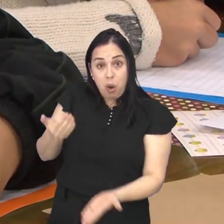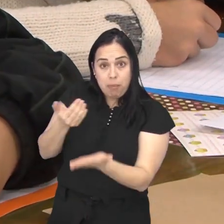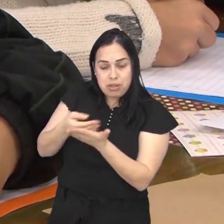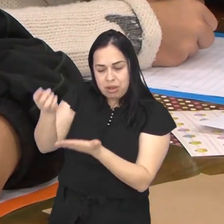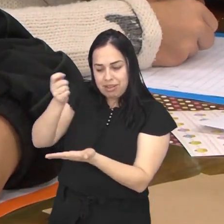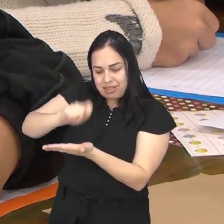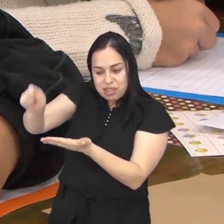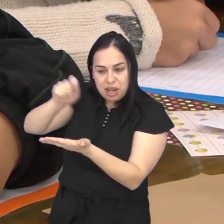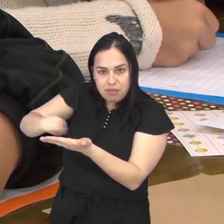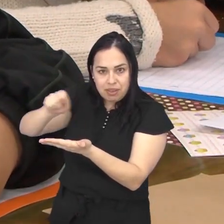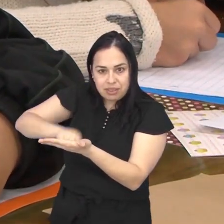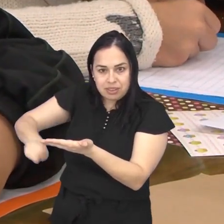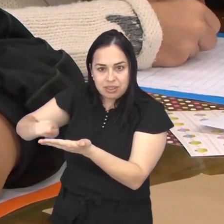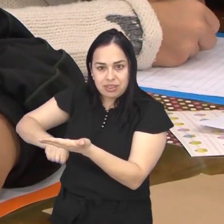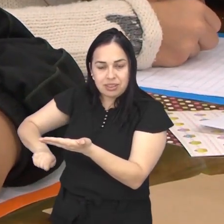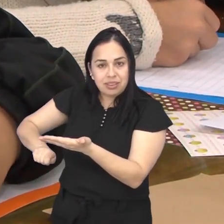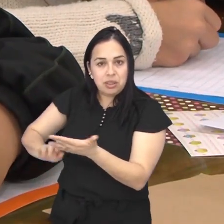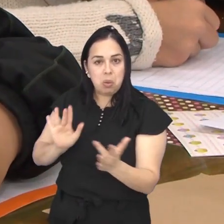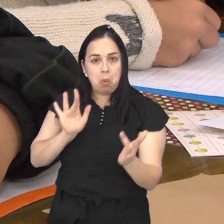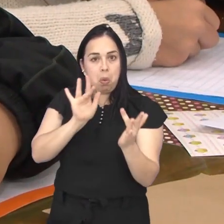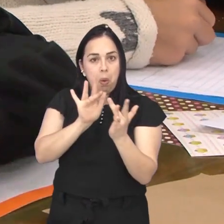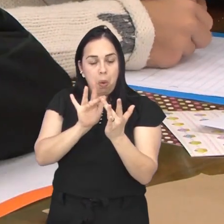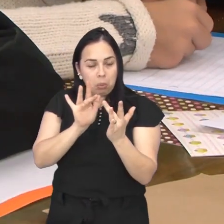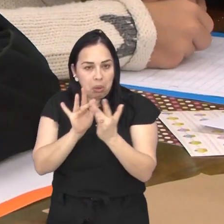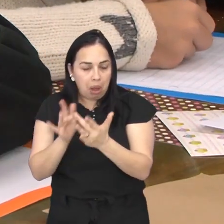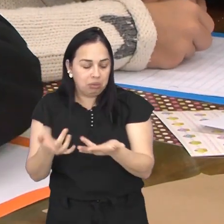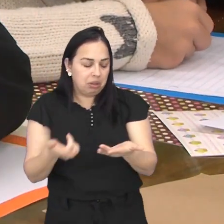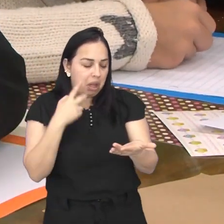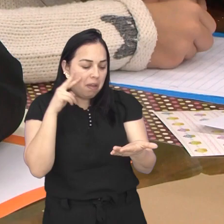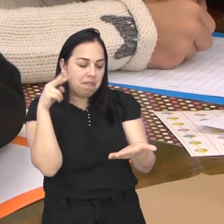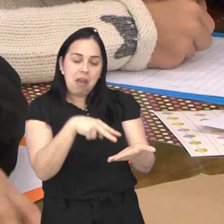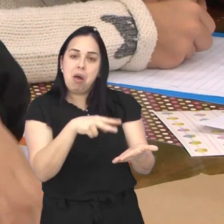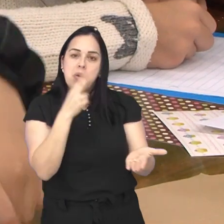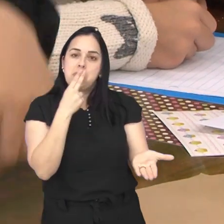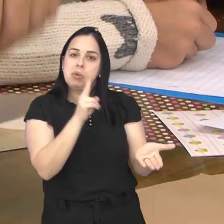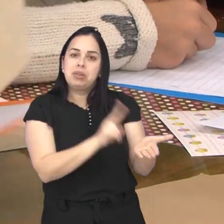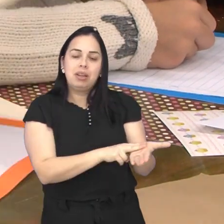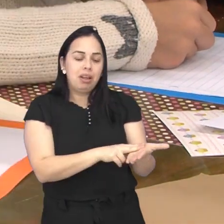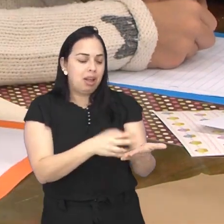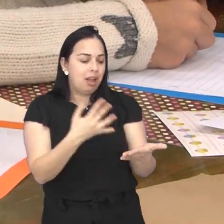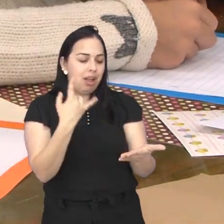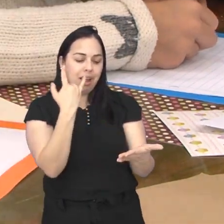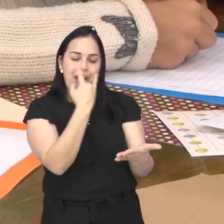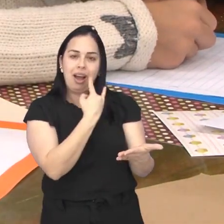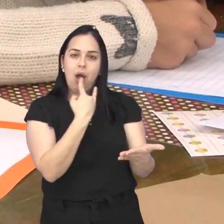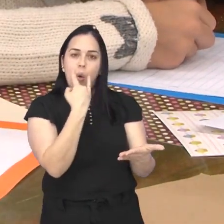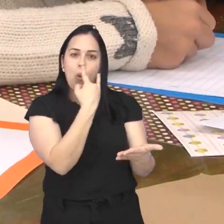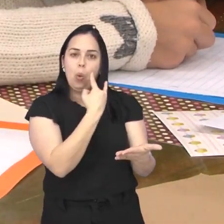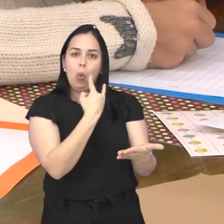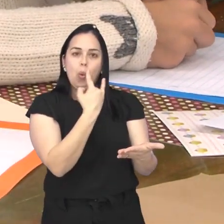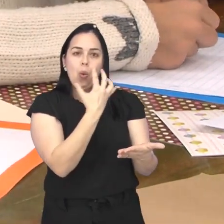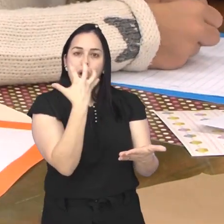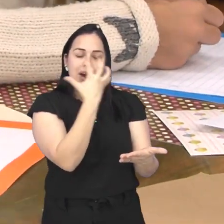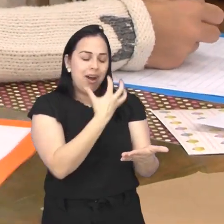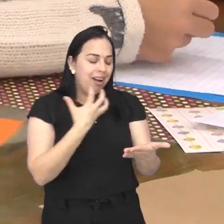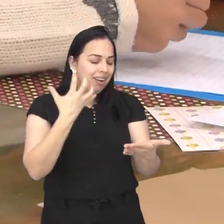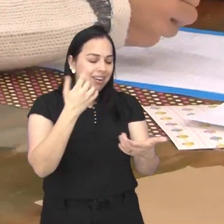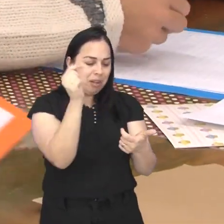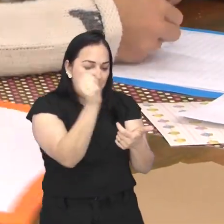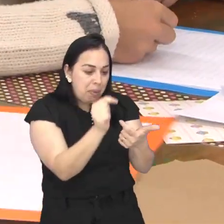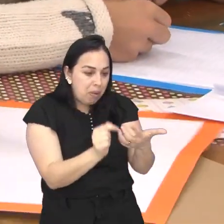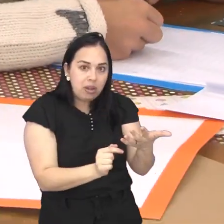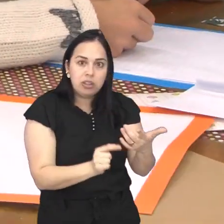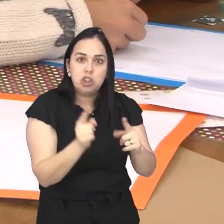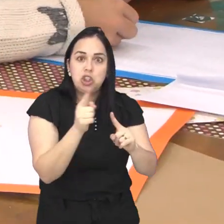Miguel começou a escrever cartas na escola e a ter contato com selos postais, Ele ficou encantado com a variedade